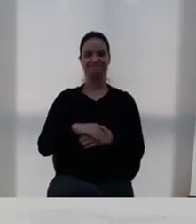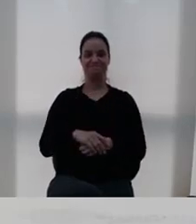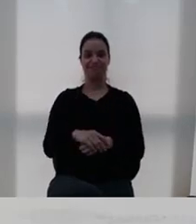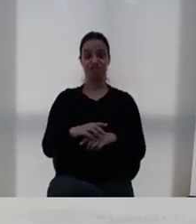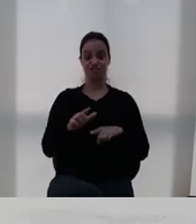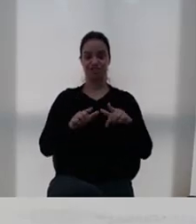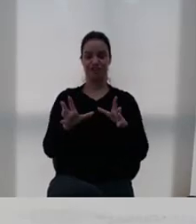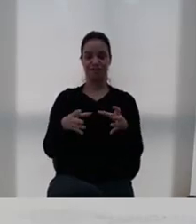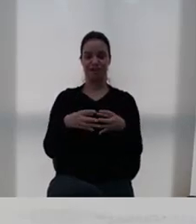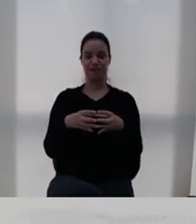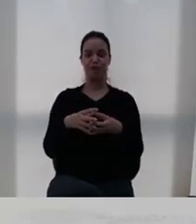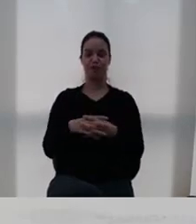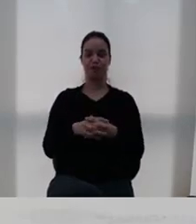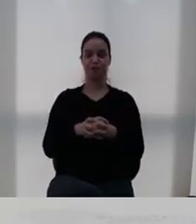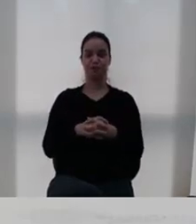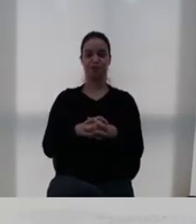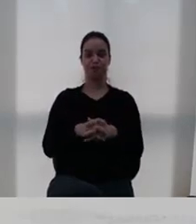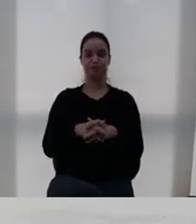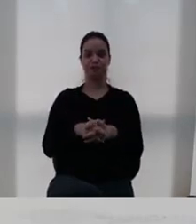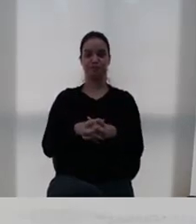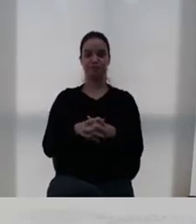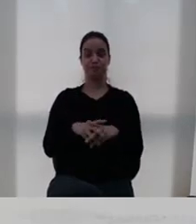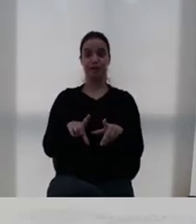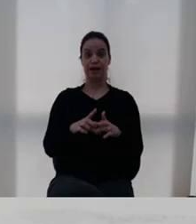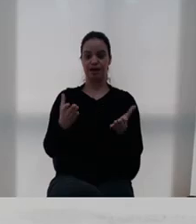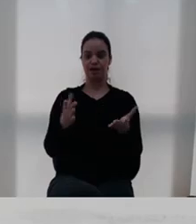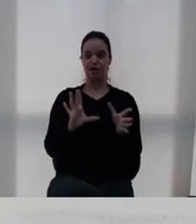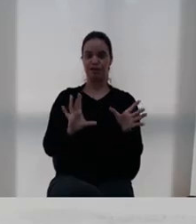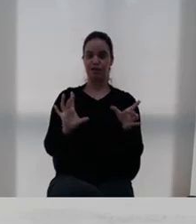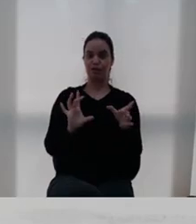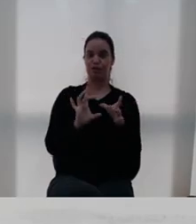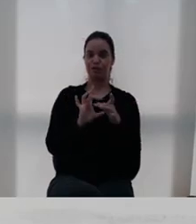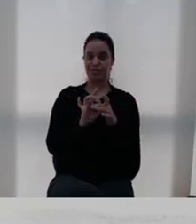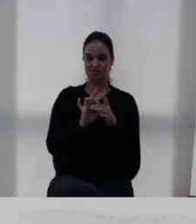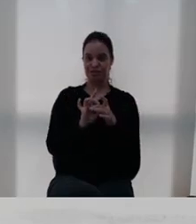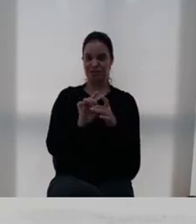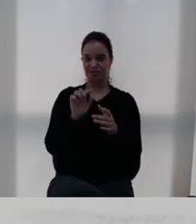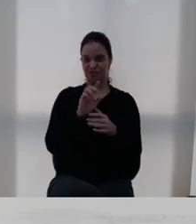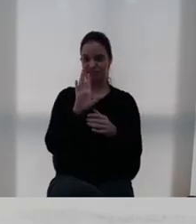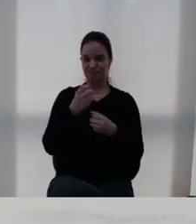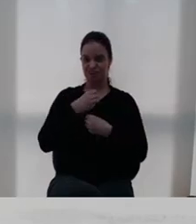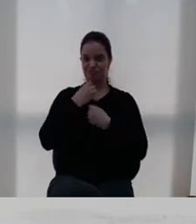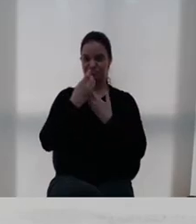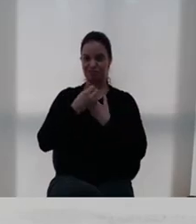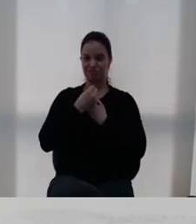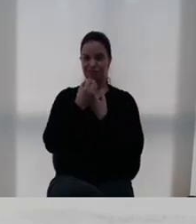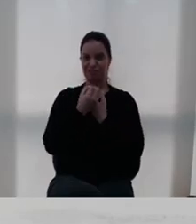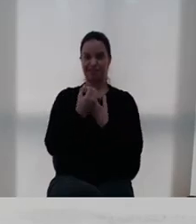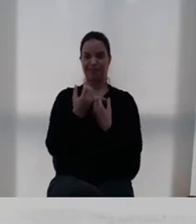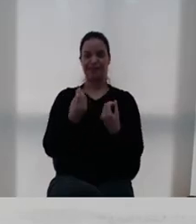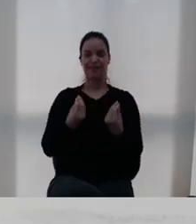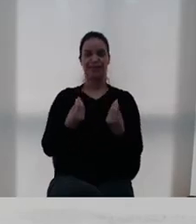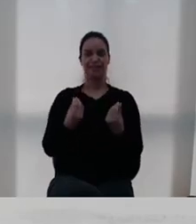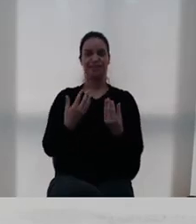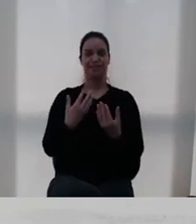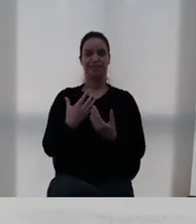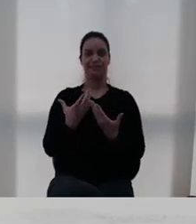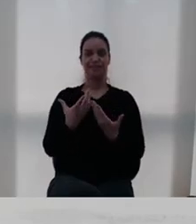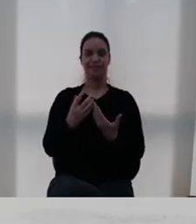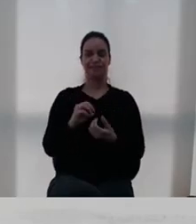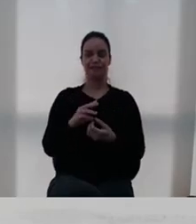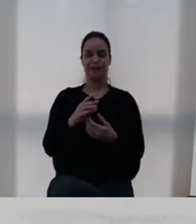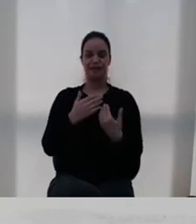coletiva. Nesse sentido, eu queria pegar um gancho de uma das falas de Vossa Excelência, que muito me toca, que é a questão da construção da